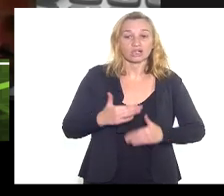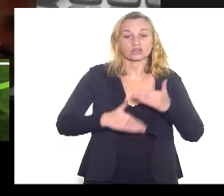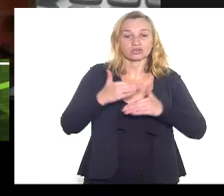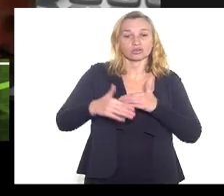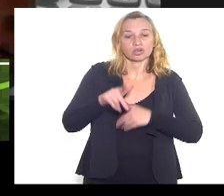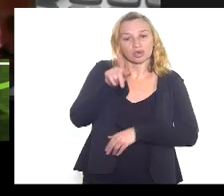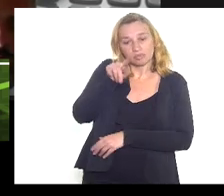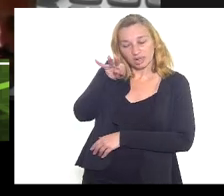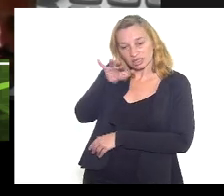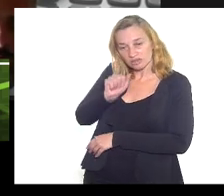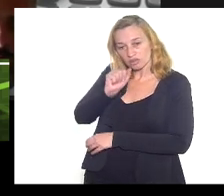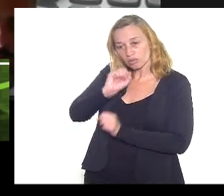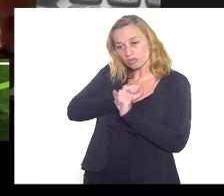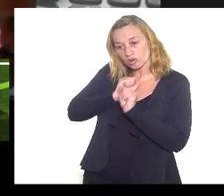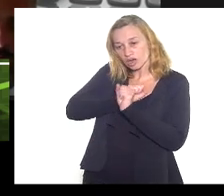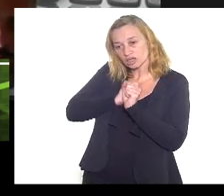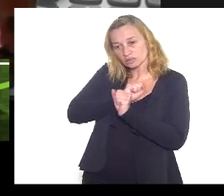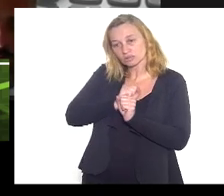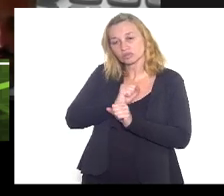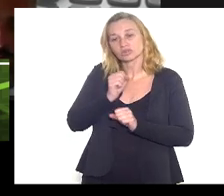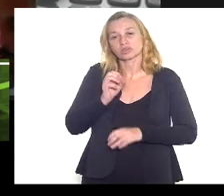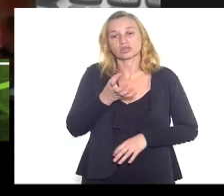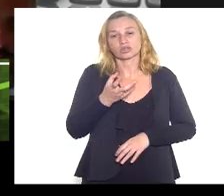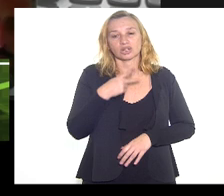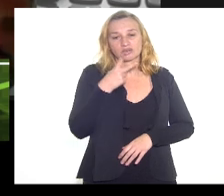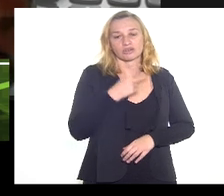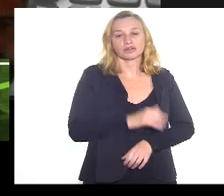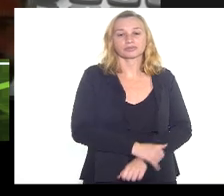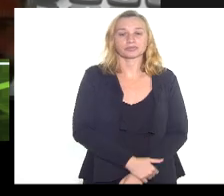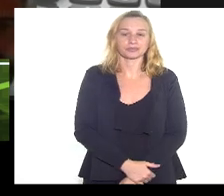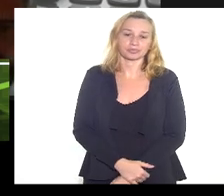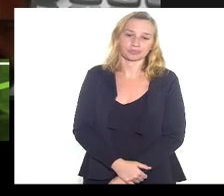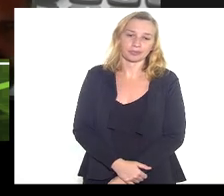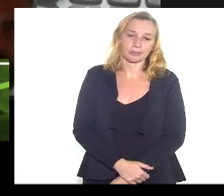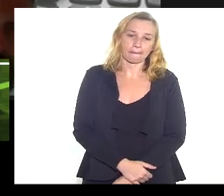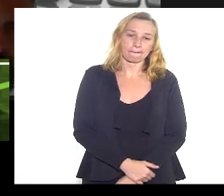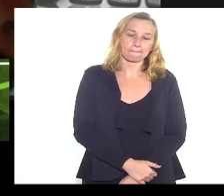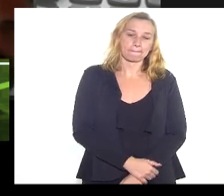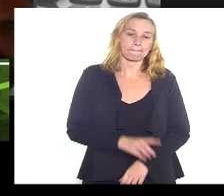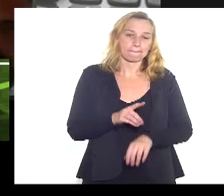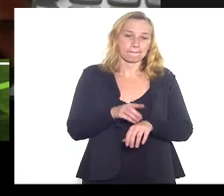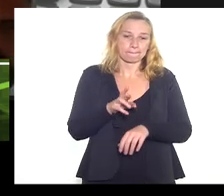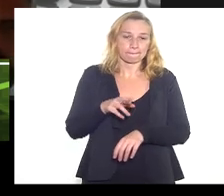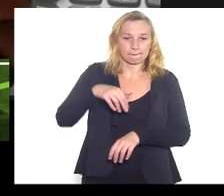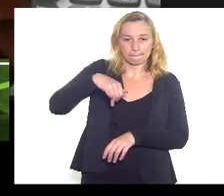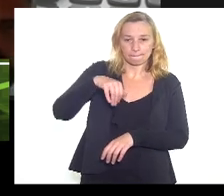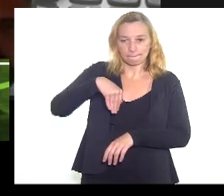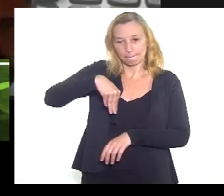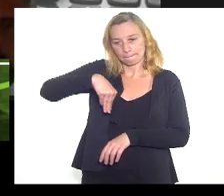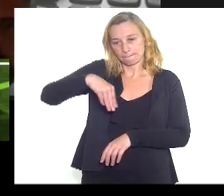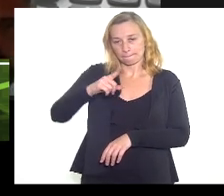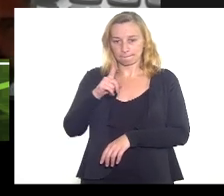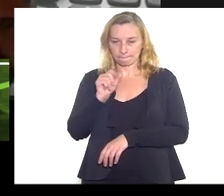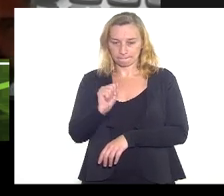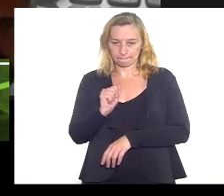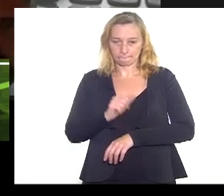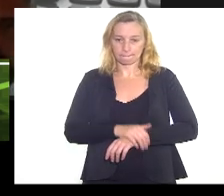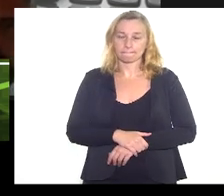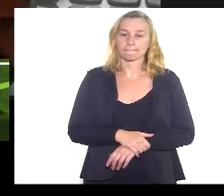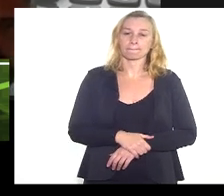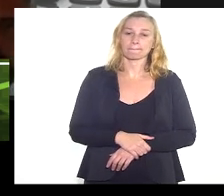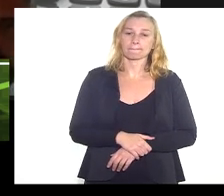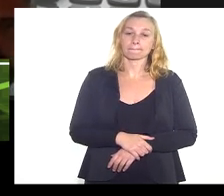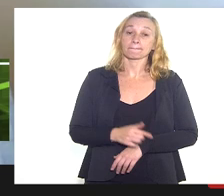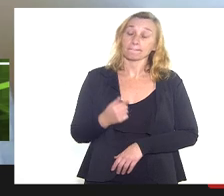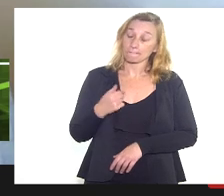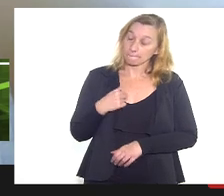plataformas por décadas. Era isso que eu queria acrescentar. Doutora Magda Chambéa, quando eu